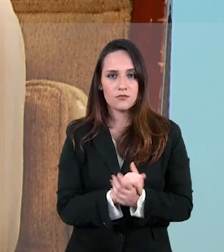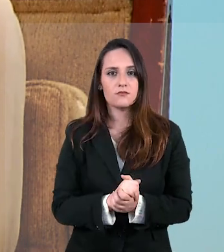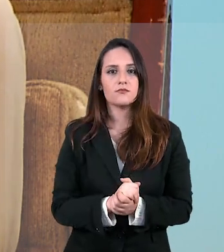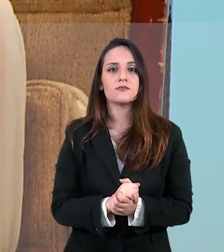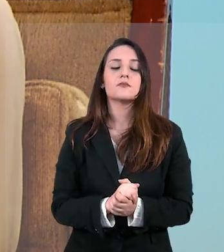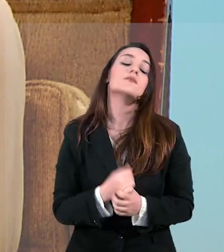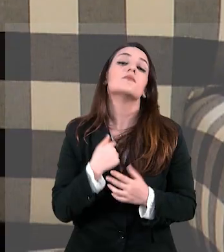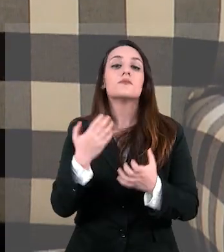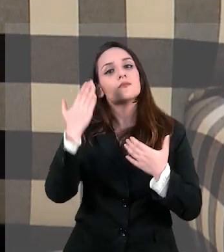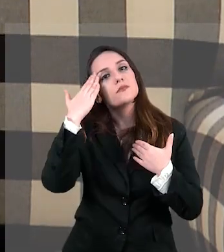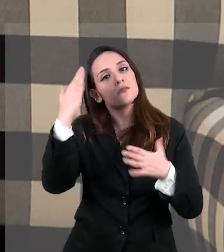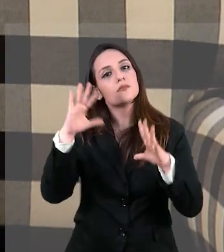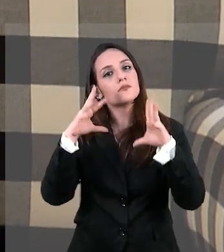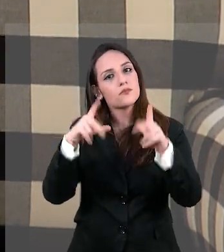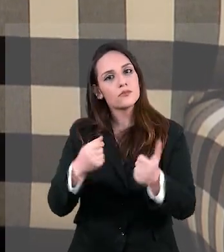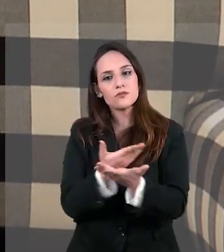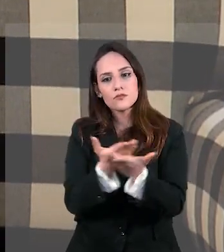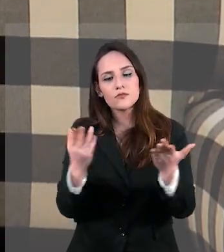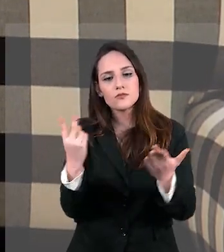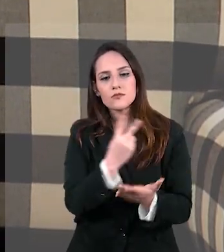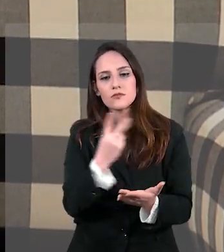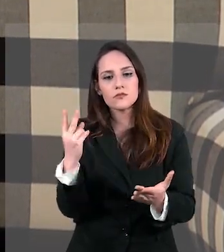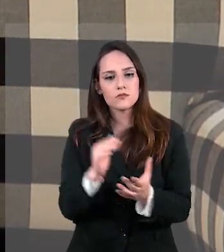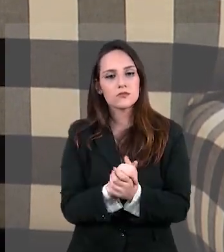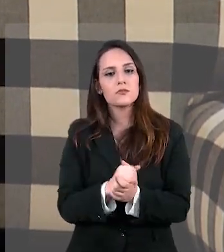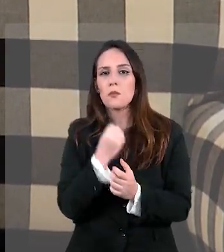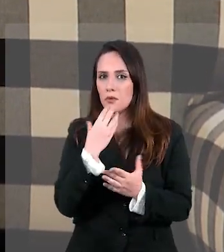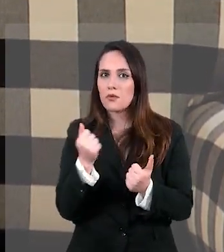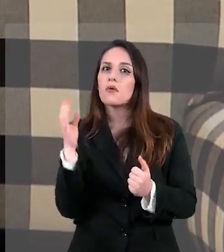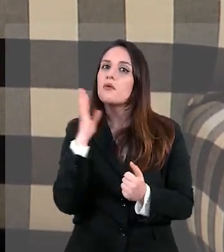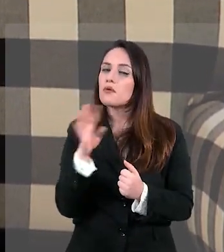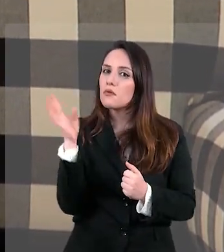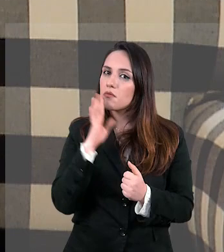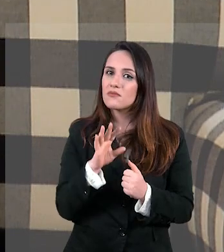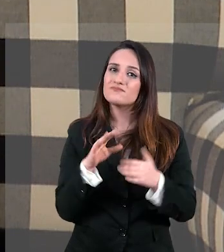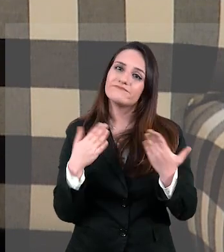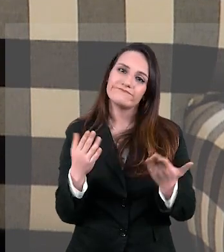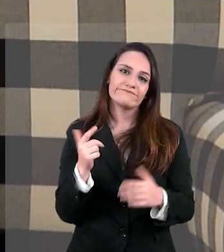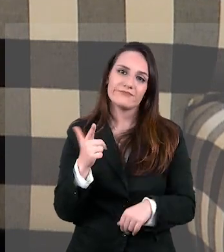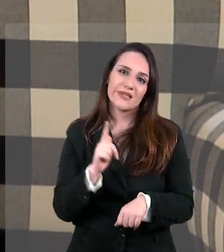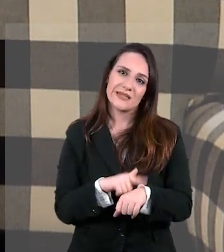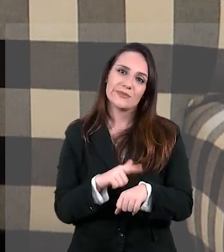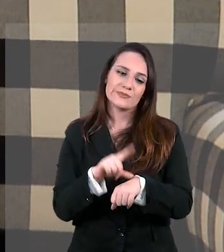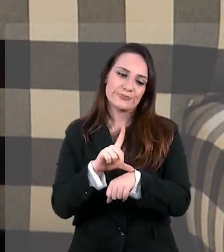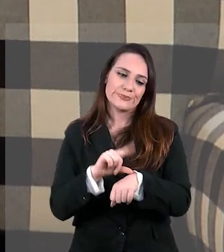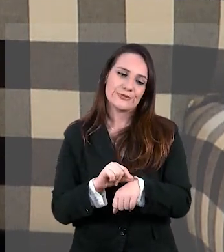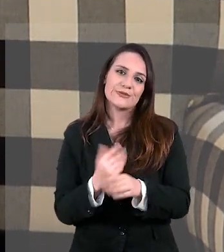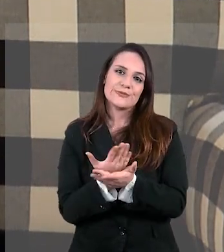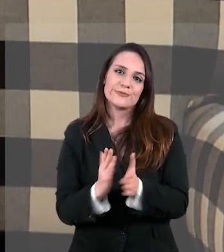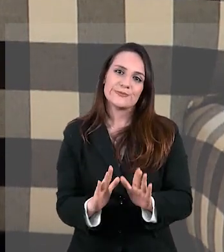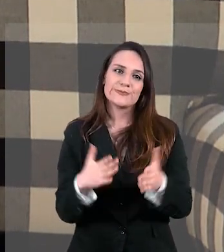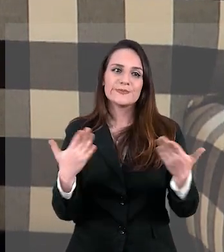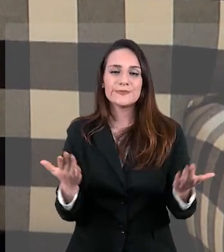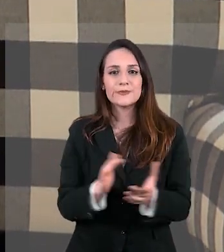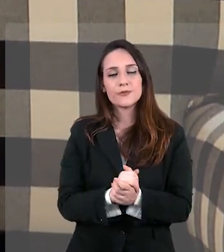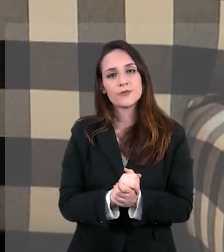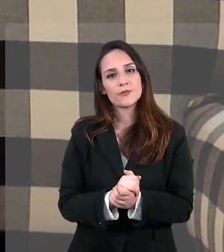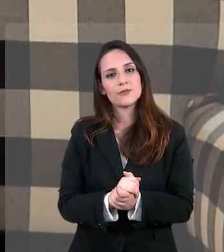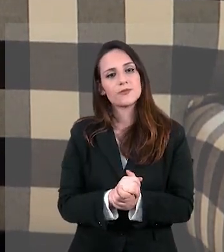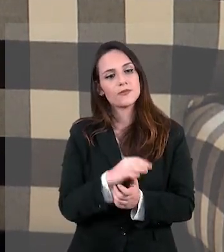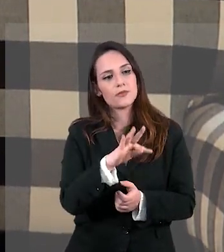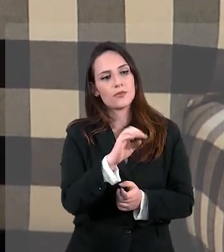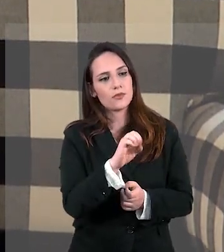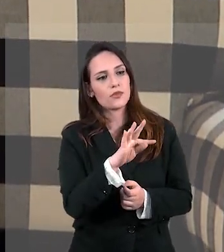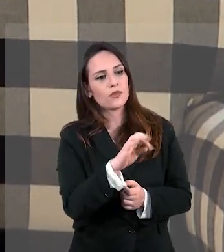vida. Bom, quero agradecer a participação de vocês duas, bate-papo muito legal, pena que não temos mais tempo, né, para